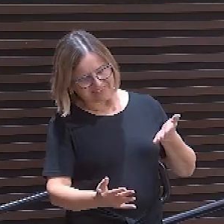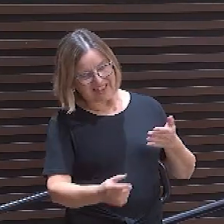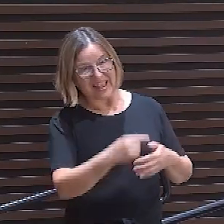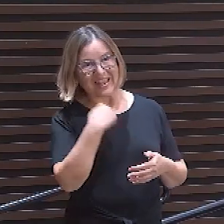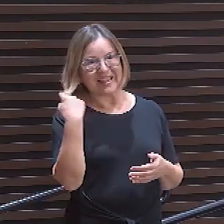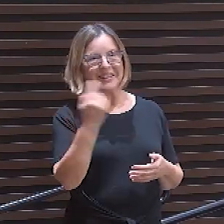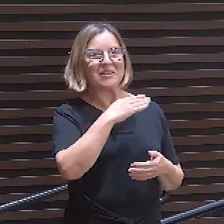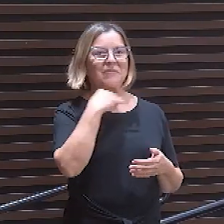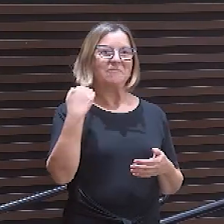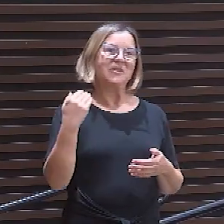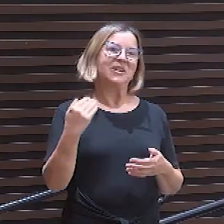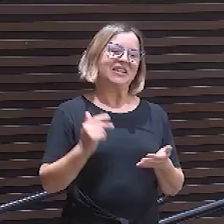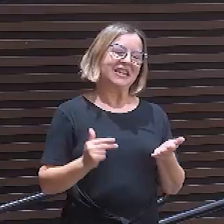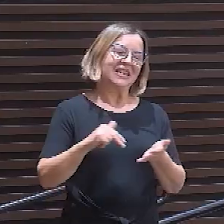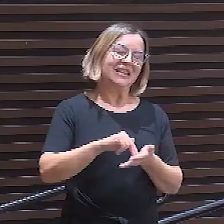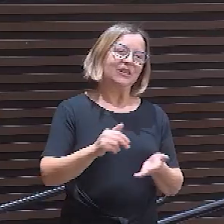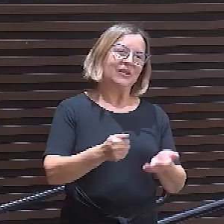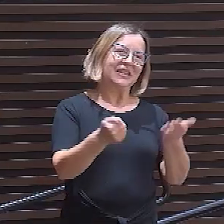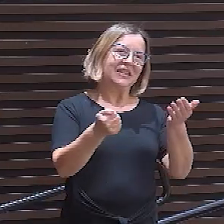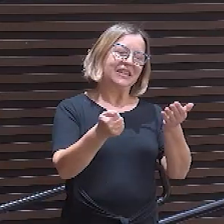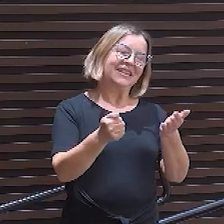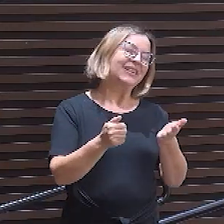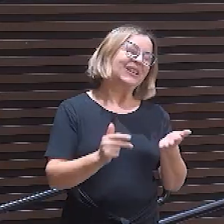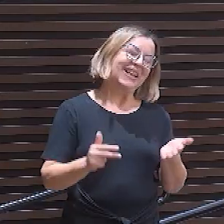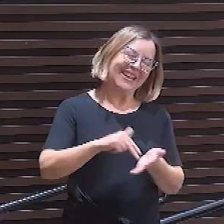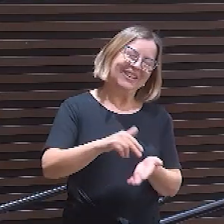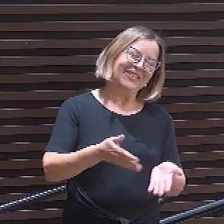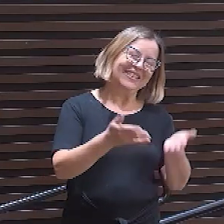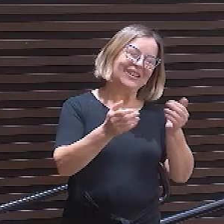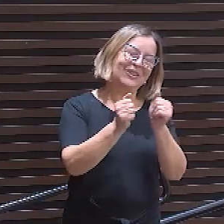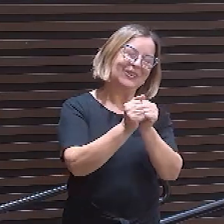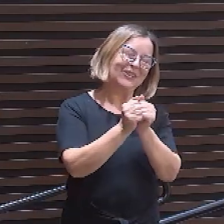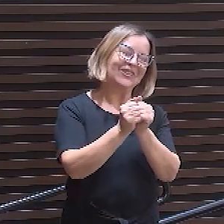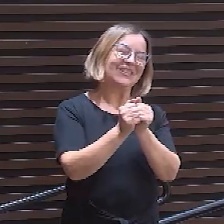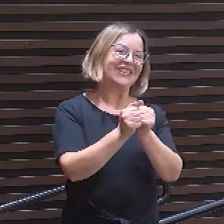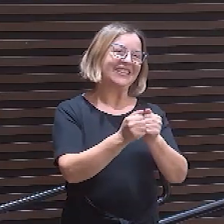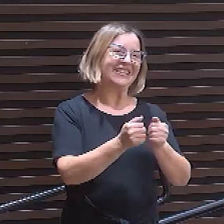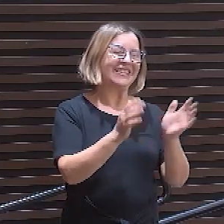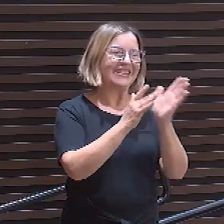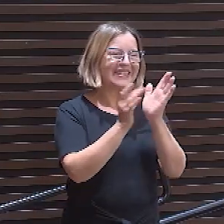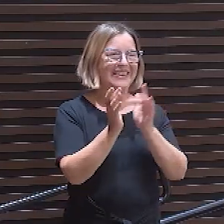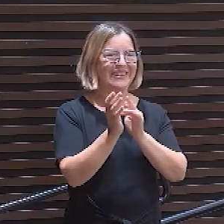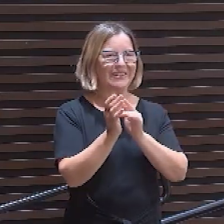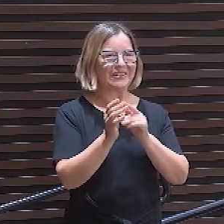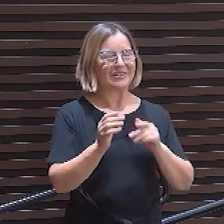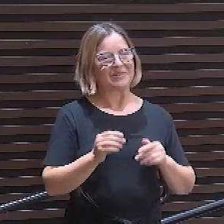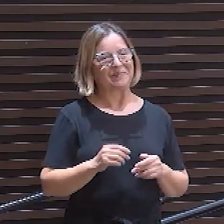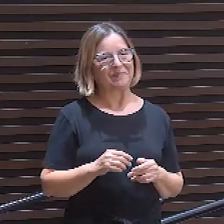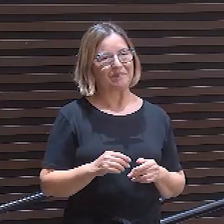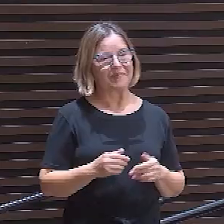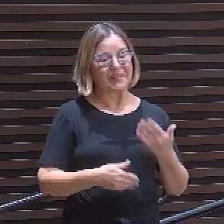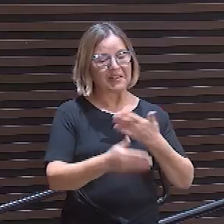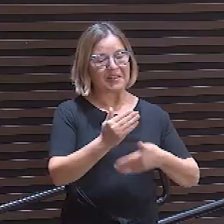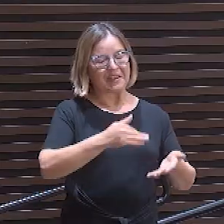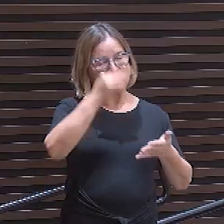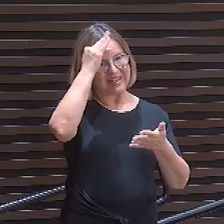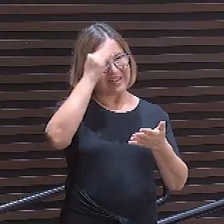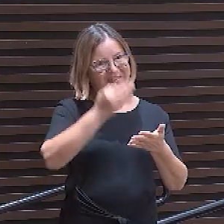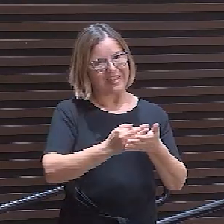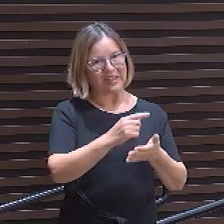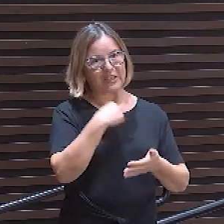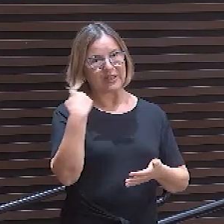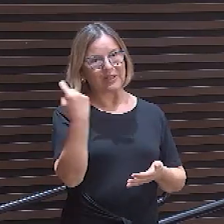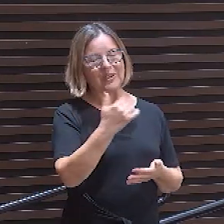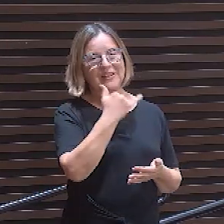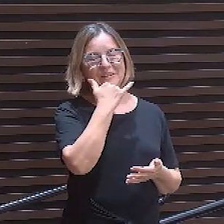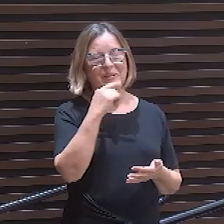e ressurreição com Ele, porque Ele é a nossa vitória. Pela fé somos redimidos em união com Cristo